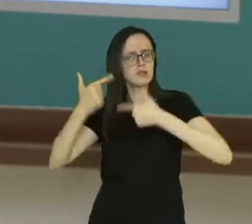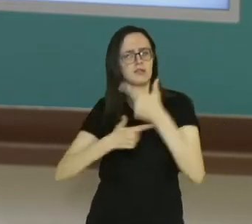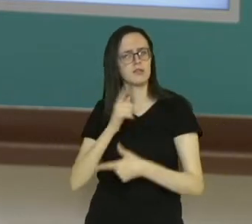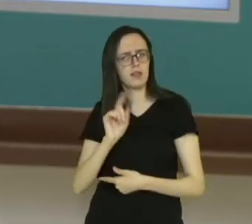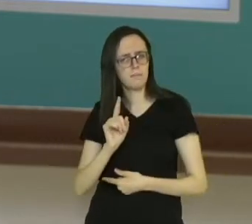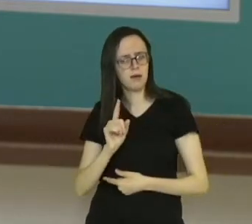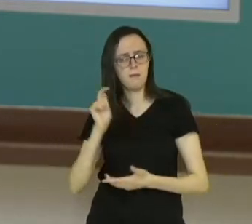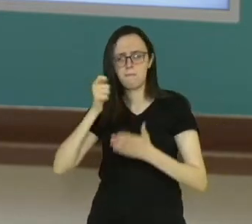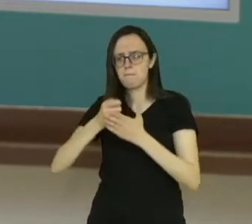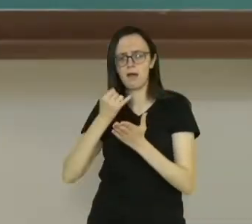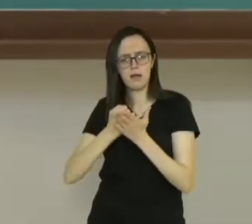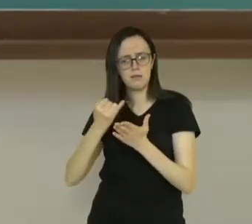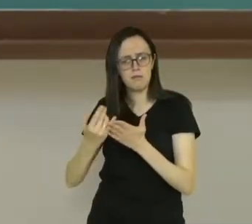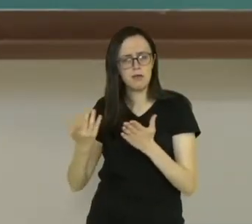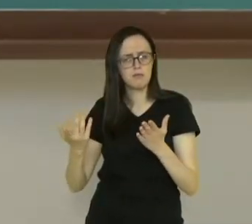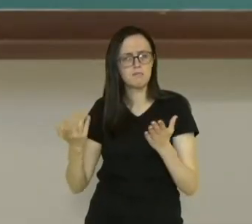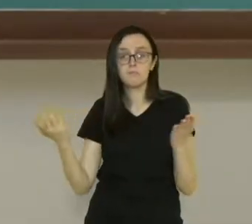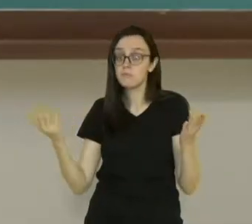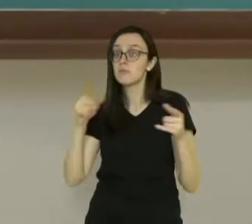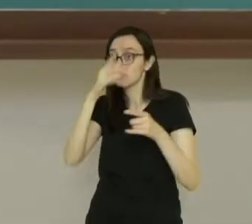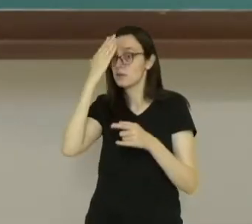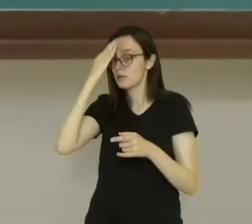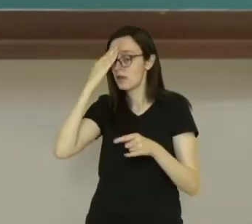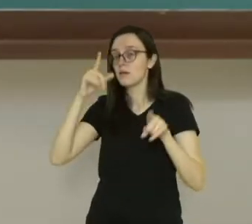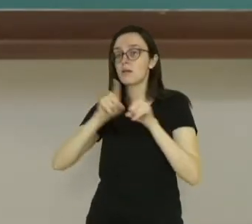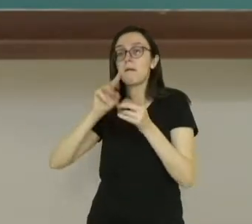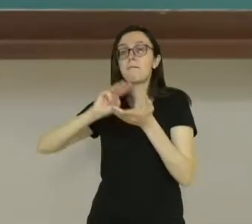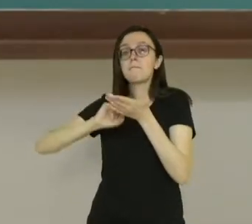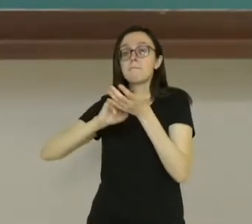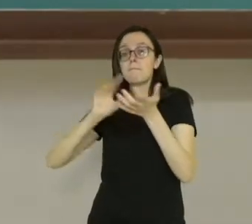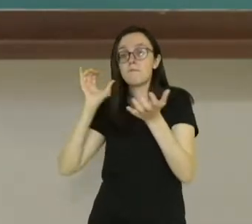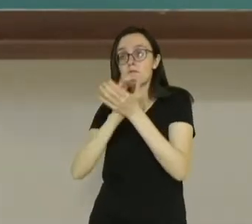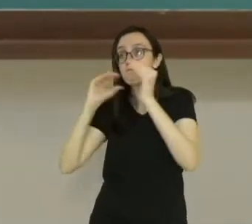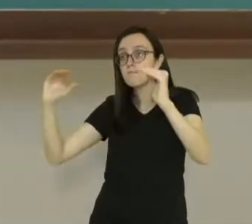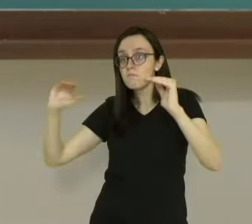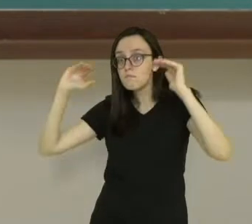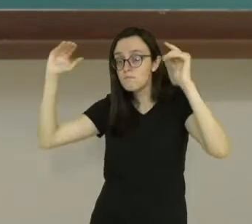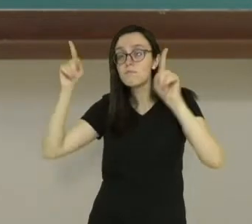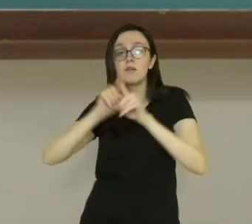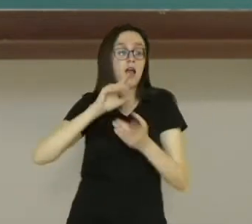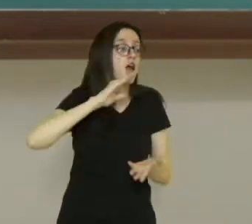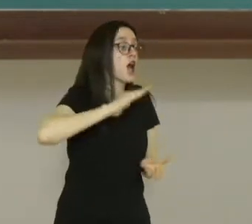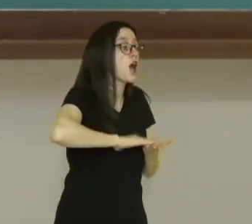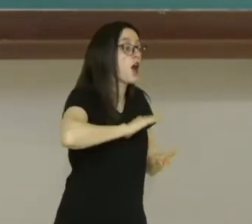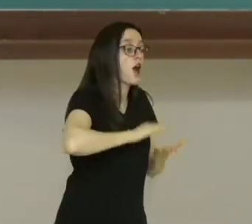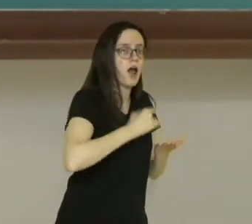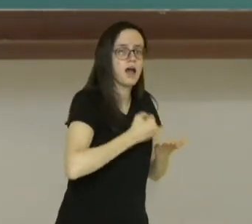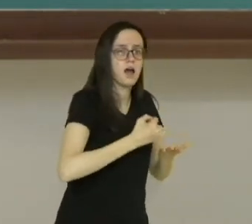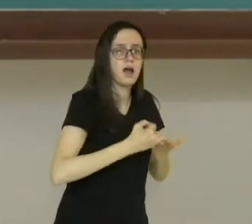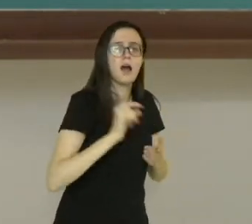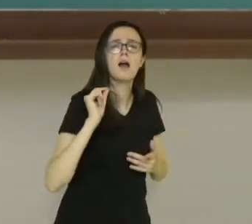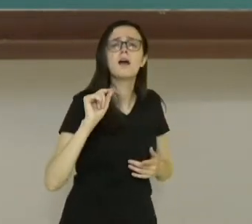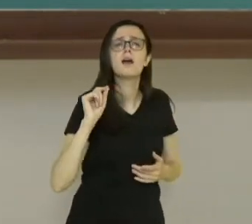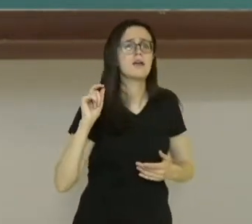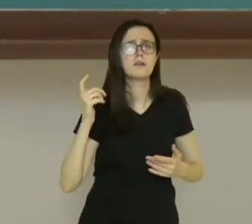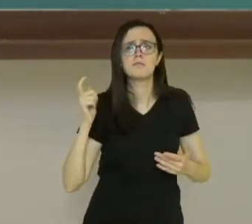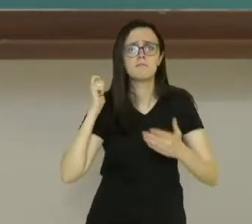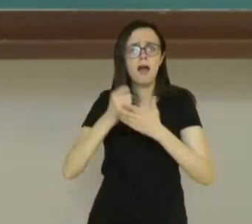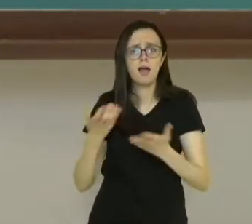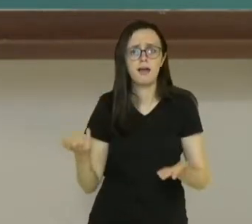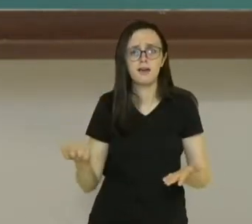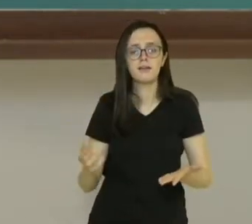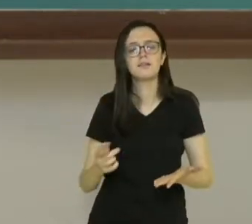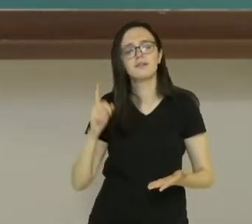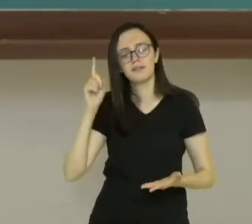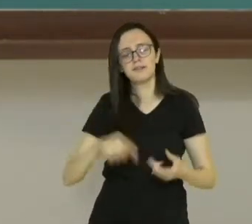não pagavam impostos, inclusive os membros da nobreza cobravam os impostos. Quem que sustentava toda essa galera?